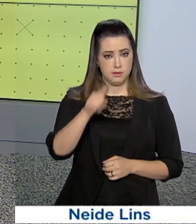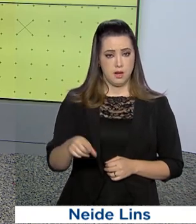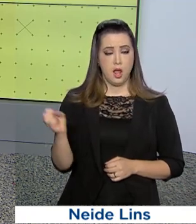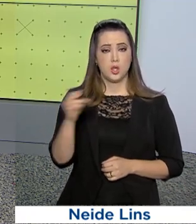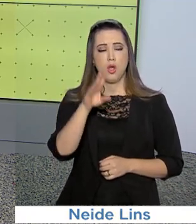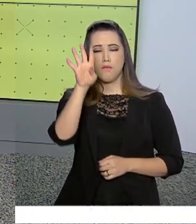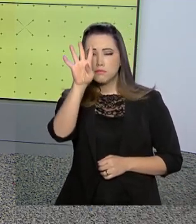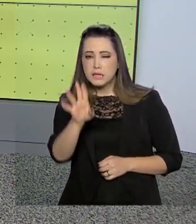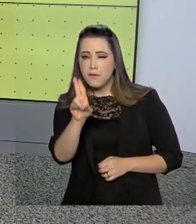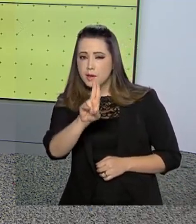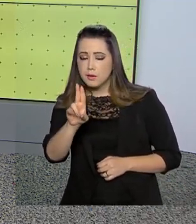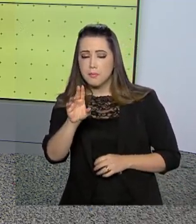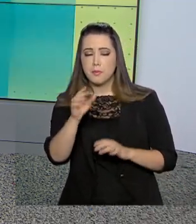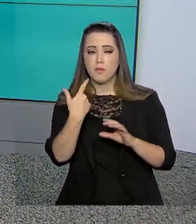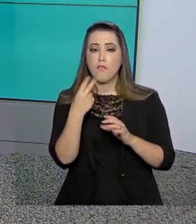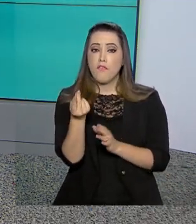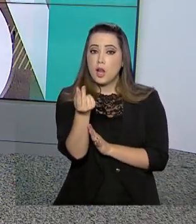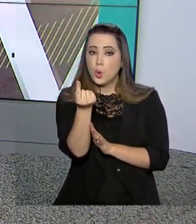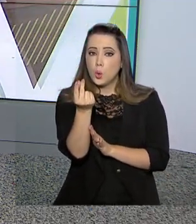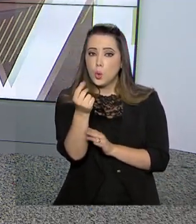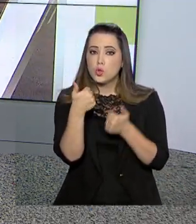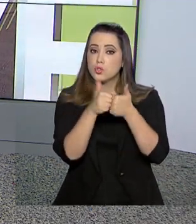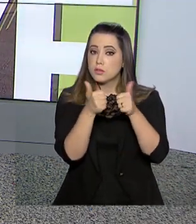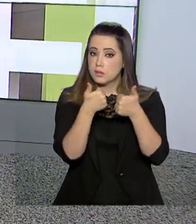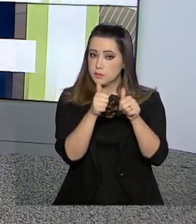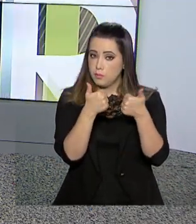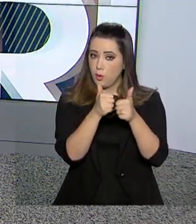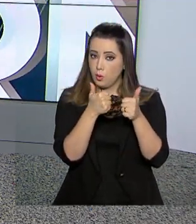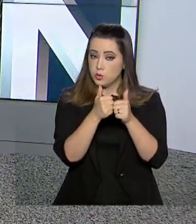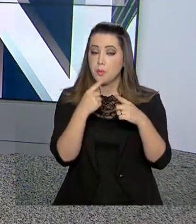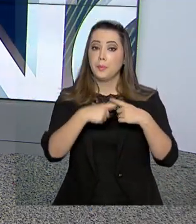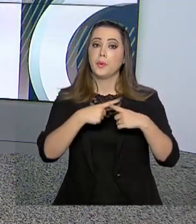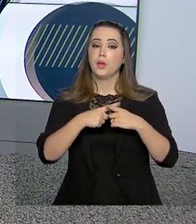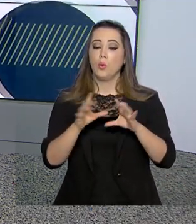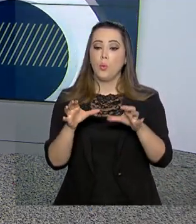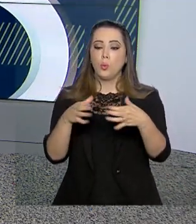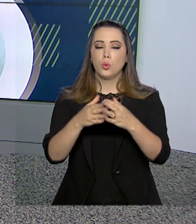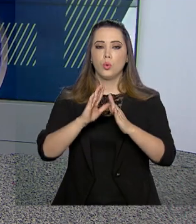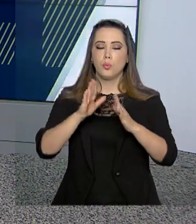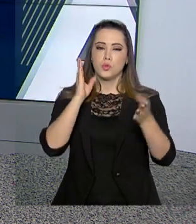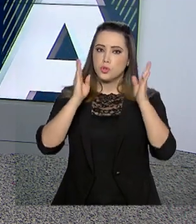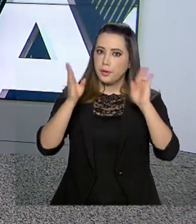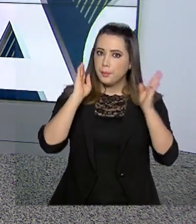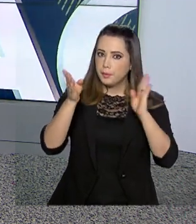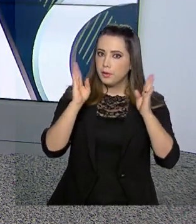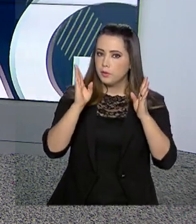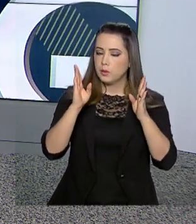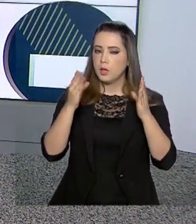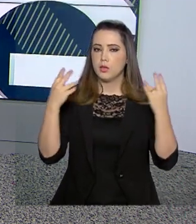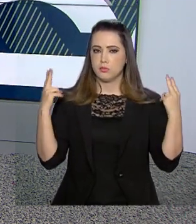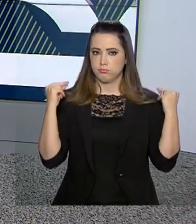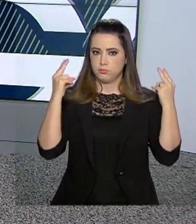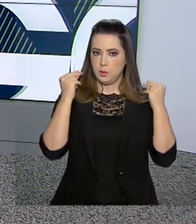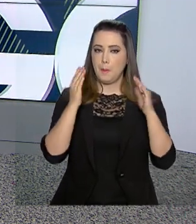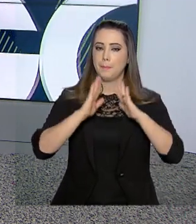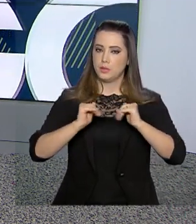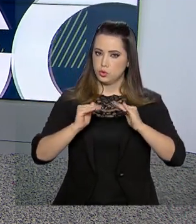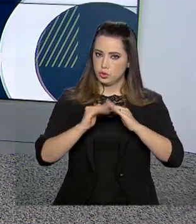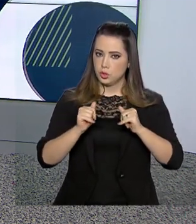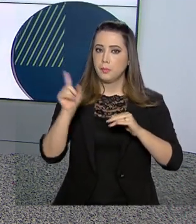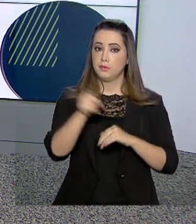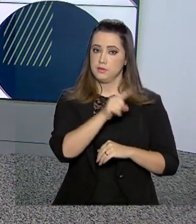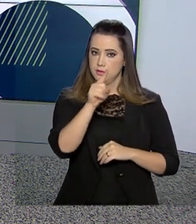frete de transporte de cargas a pedido dos caminhoneiros. O Ministério da Infraestrutura divulgou uma nota nesta segunda-feira